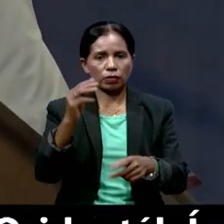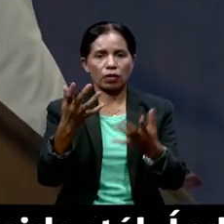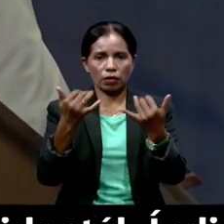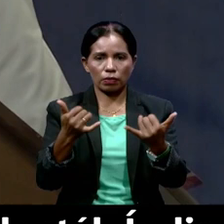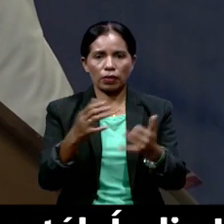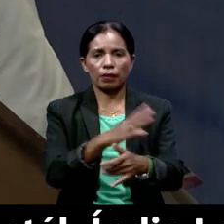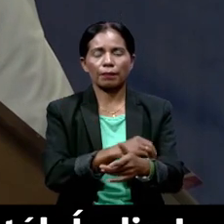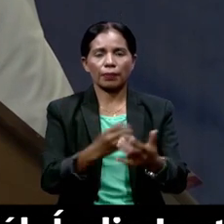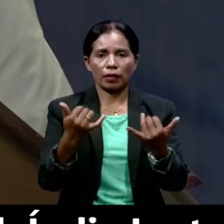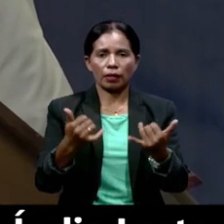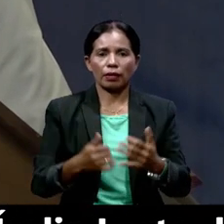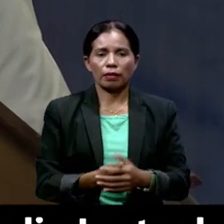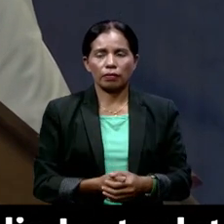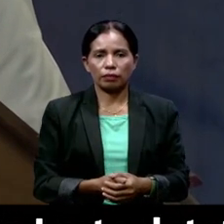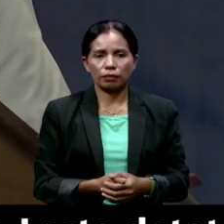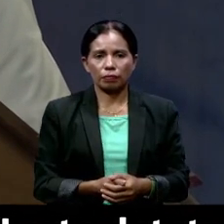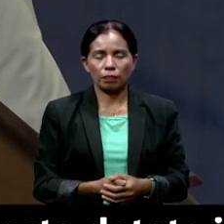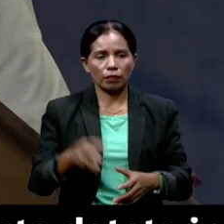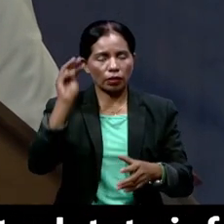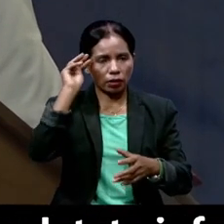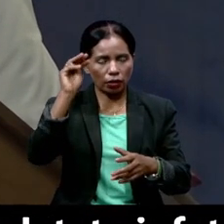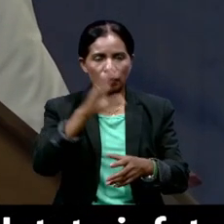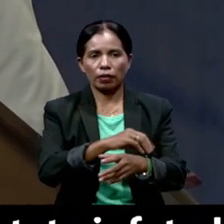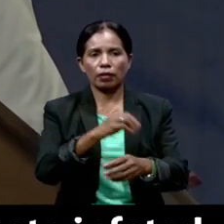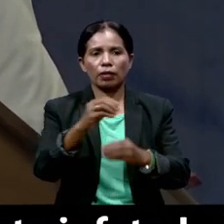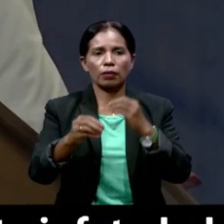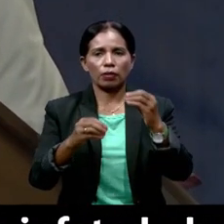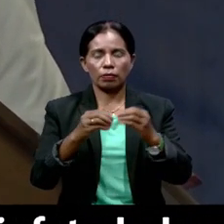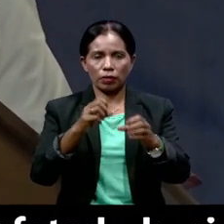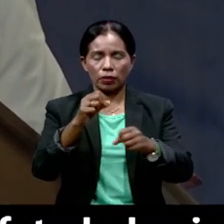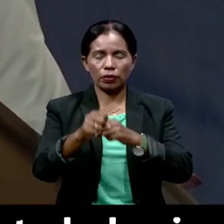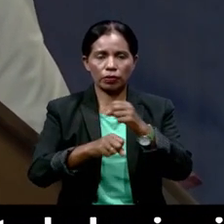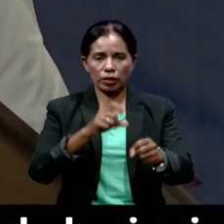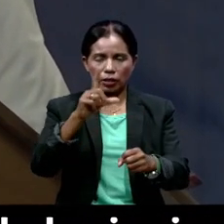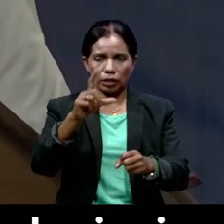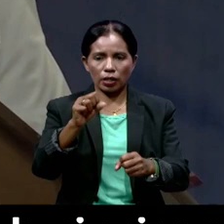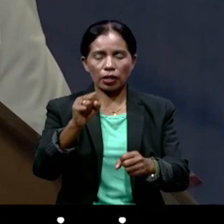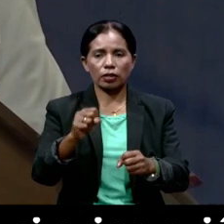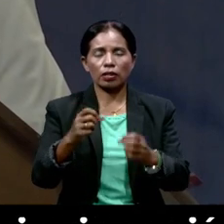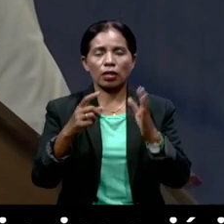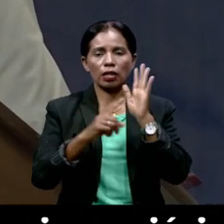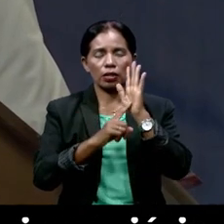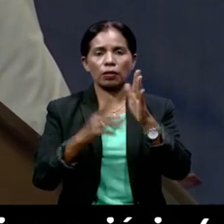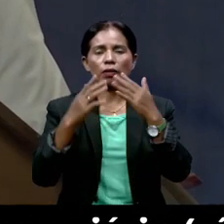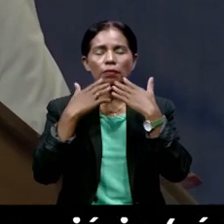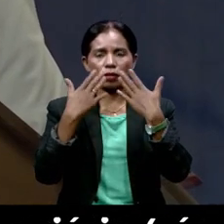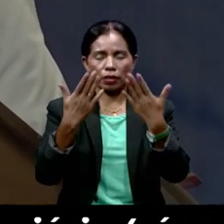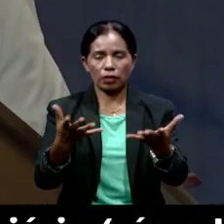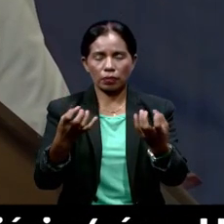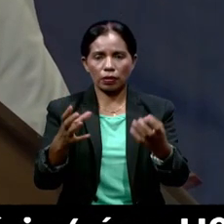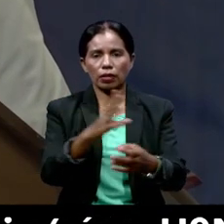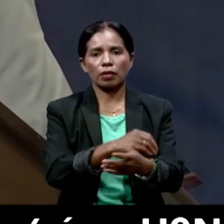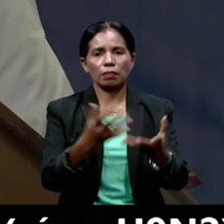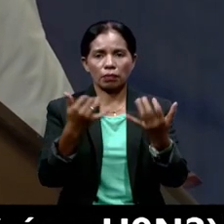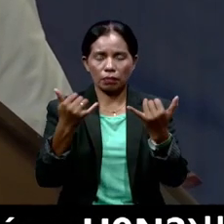coordenador para ministro-coordenador para Assuntos Sociais, na cara. Ato agradece vai, nebe maka